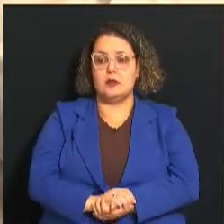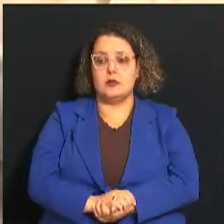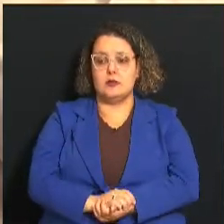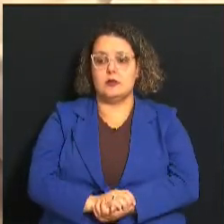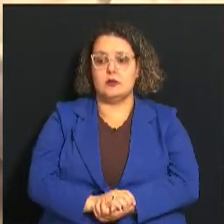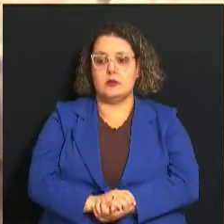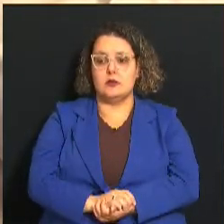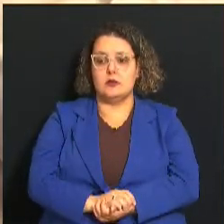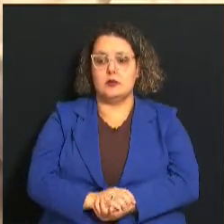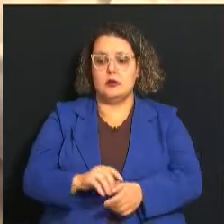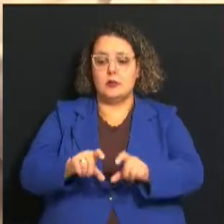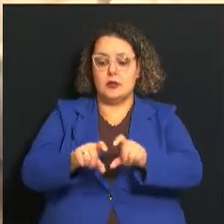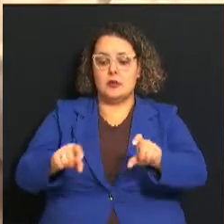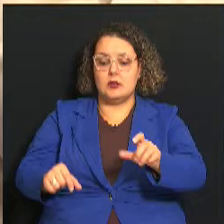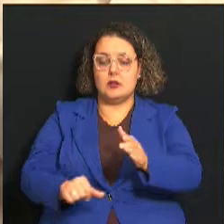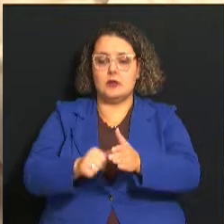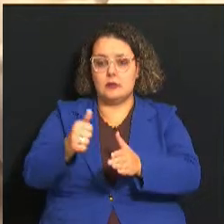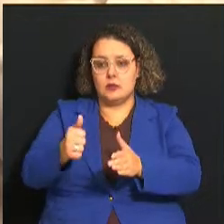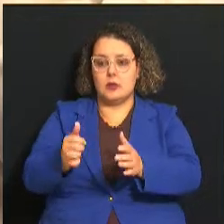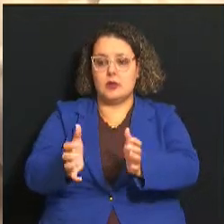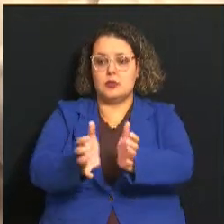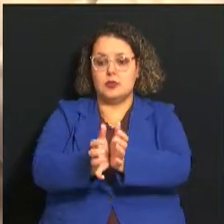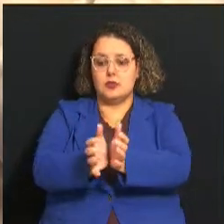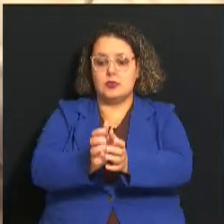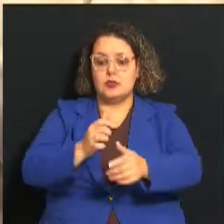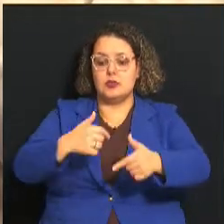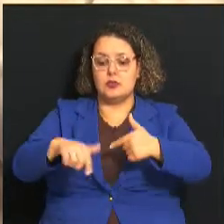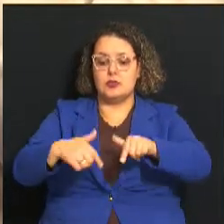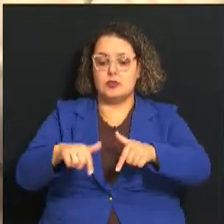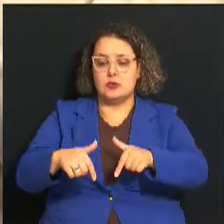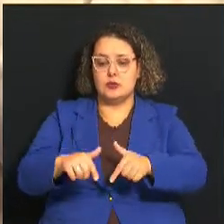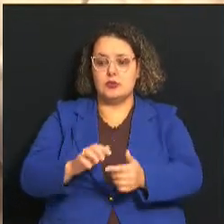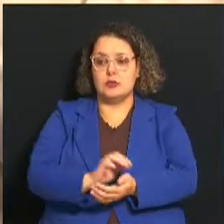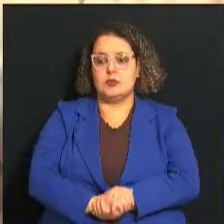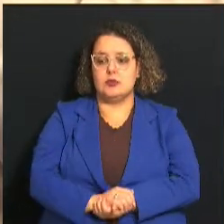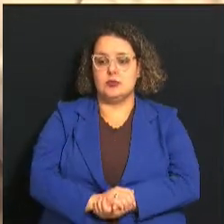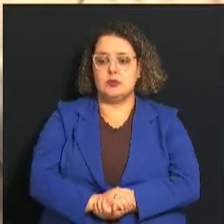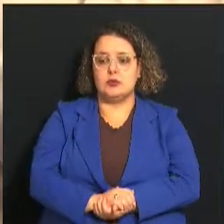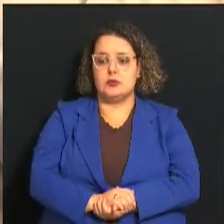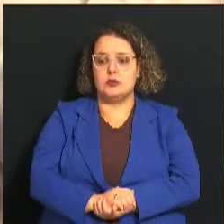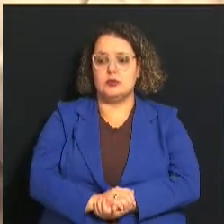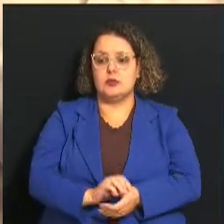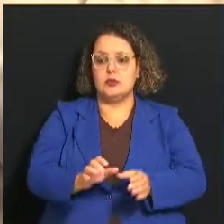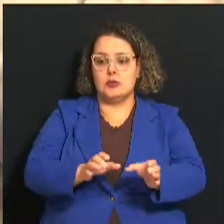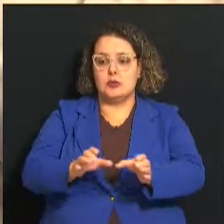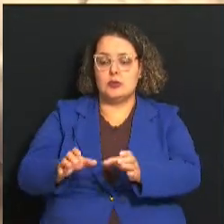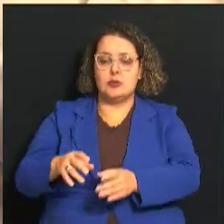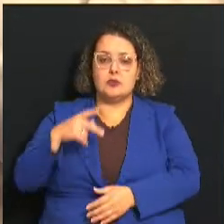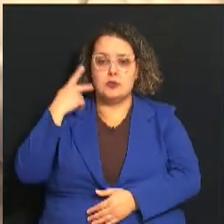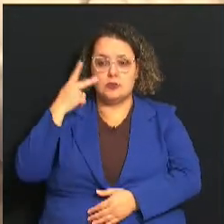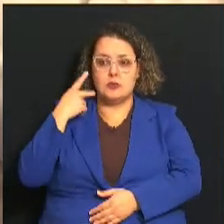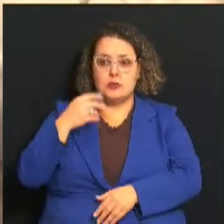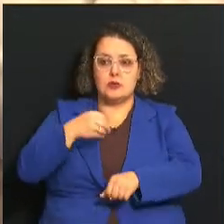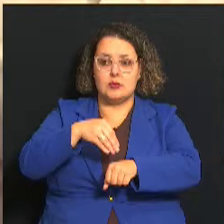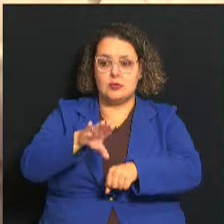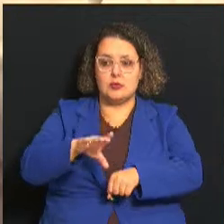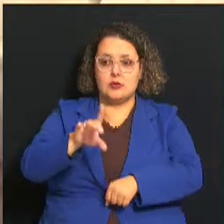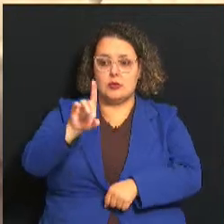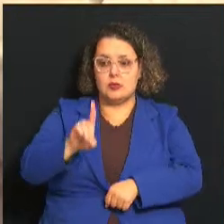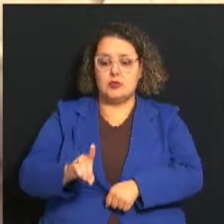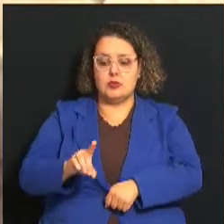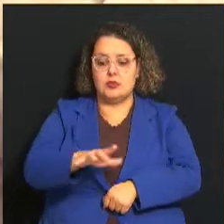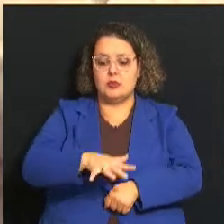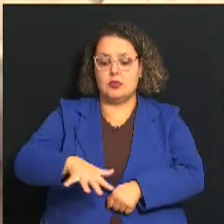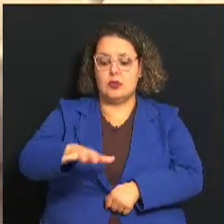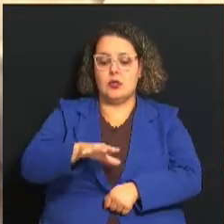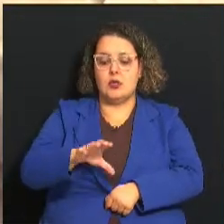Parágrafo 1º. Os grupos de trabalho serão coordenadas por um vereador indicado pela direção colegiada.